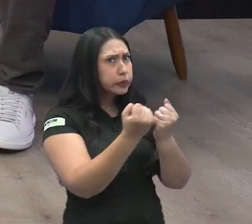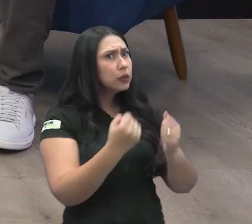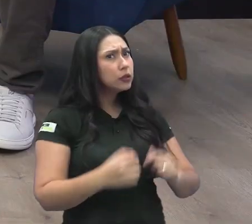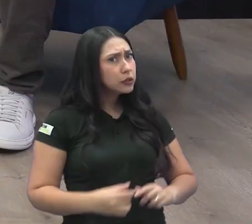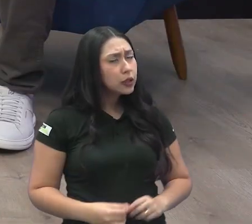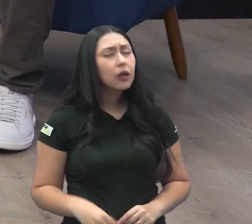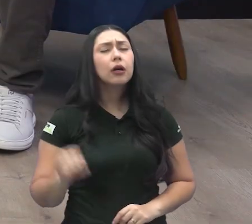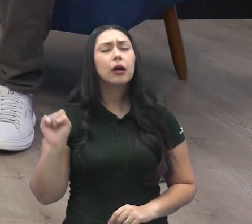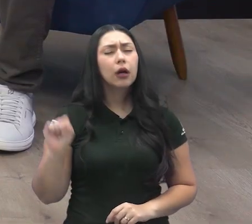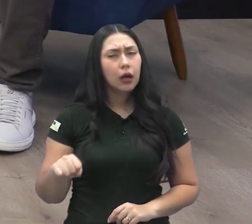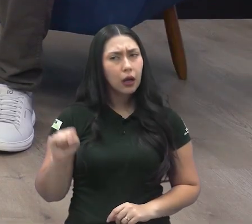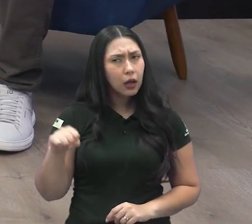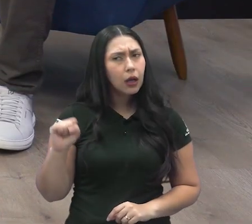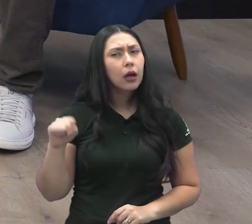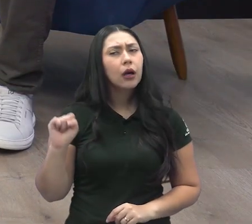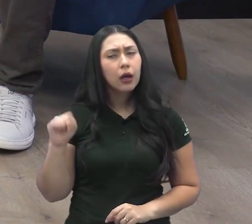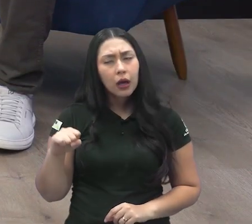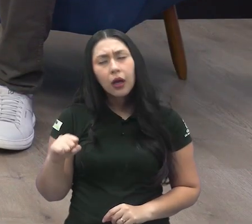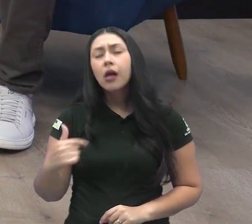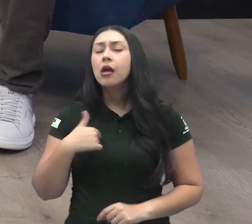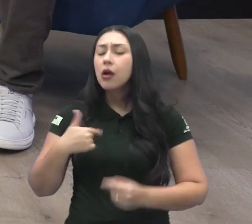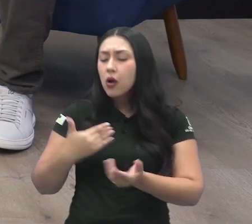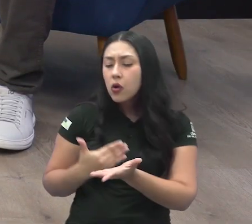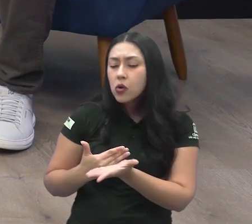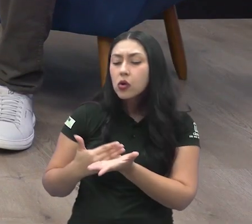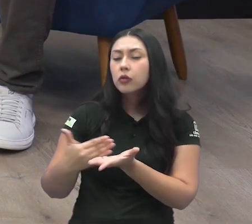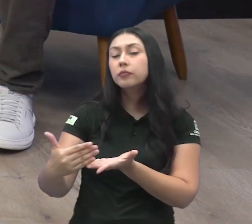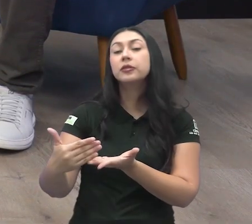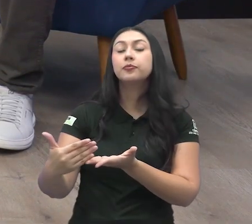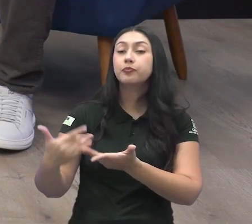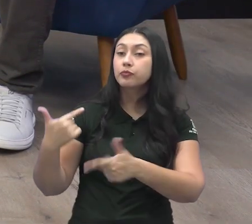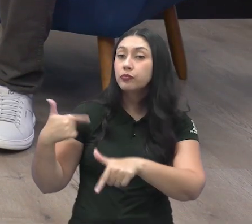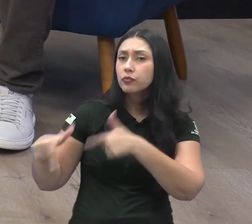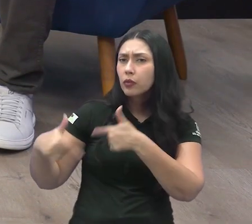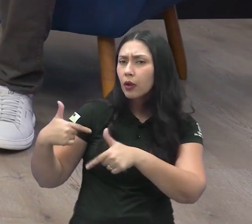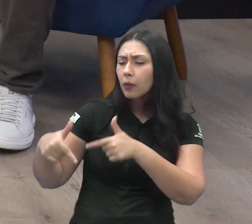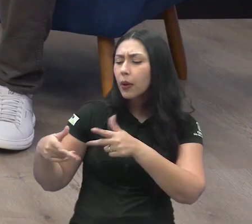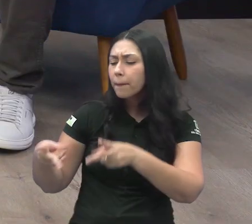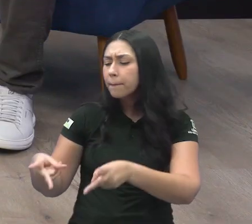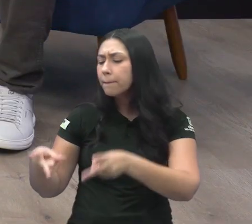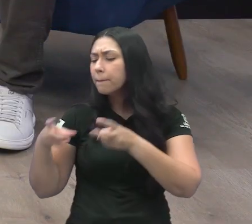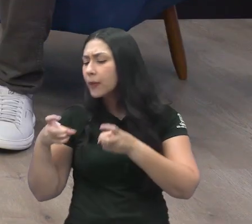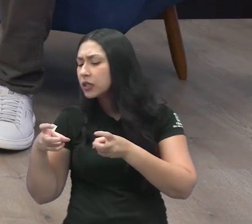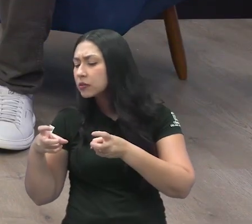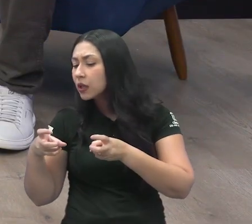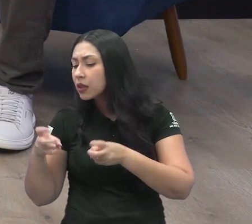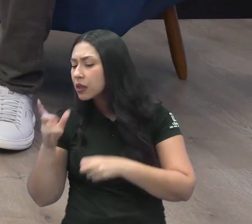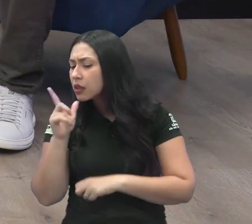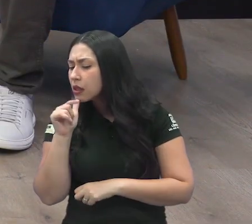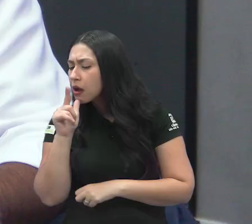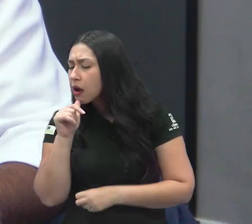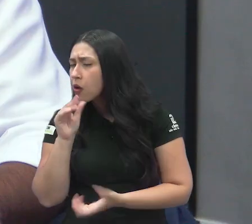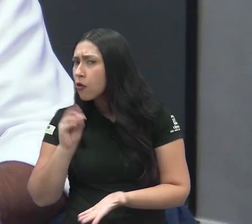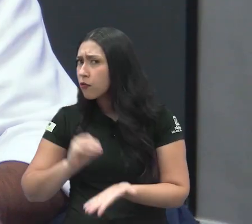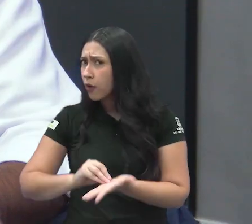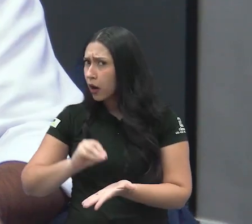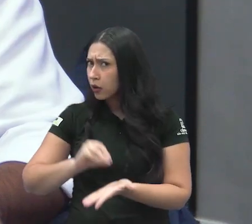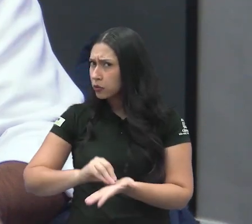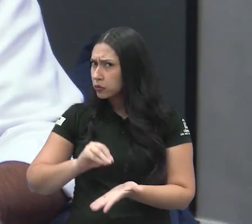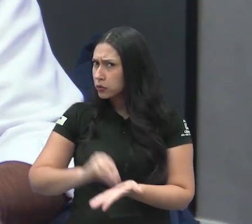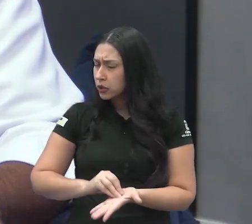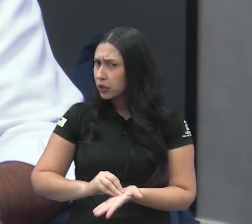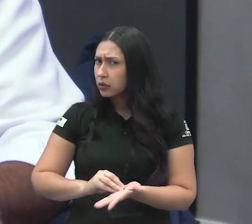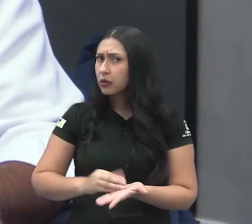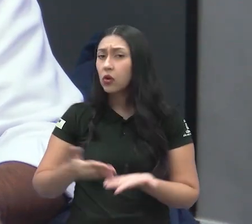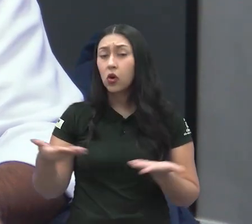também? Sem dúvida. Eu comecei assim um trabalho verificando questão de falta de água e passei